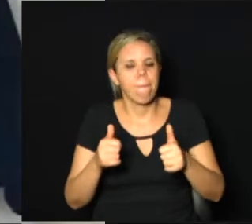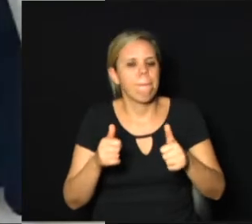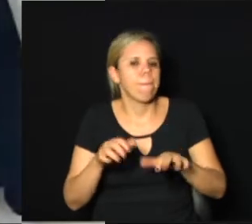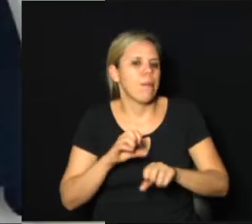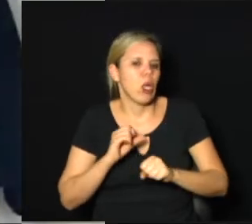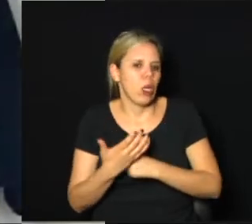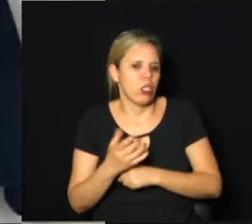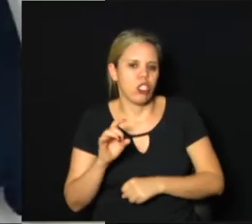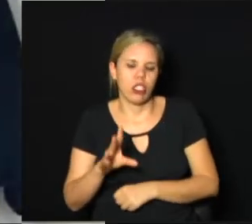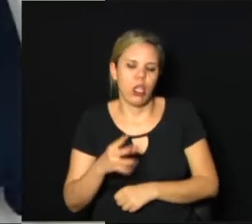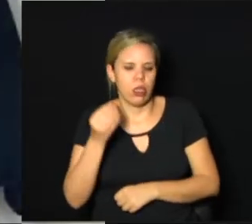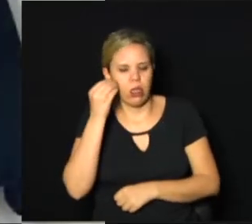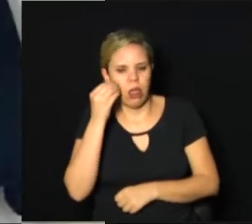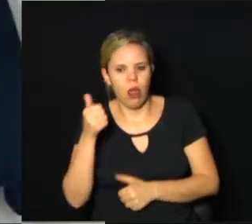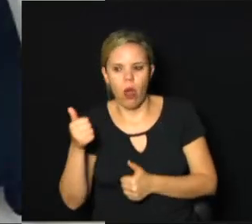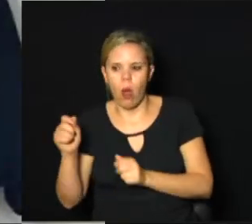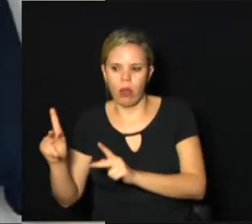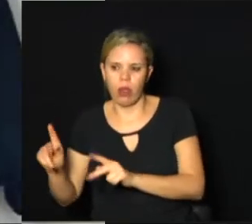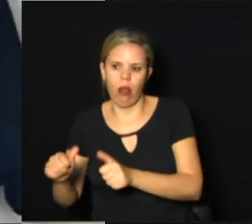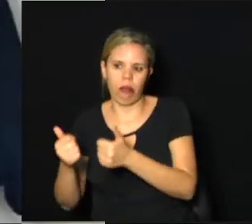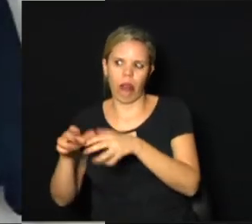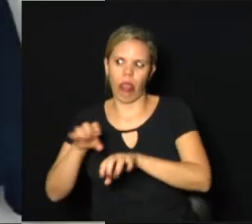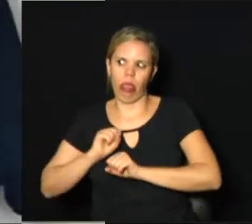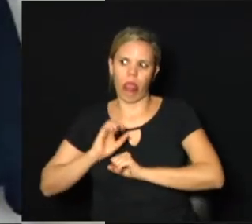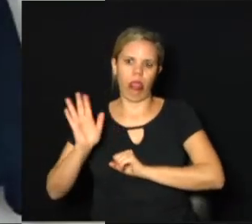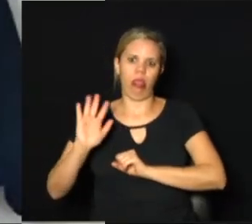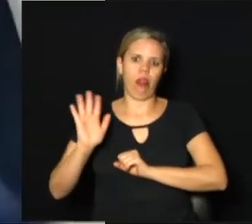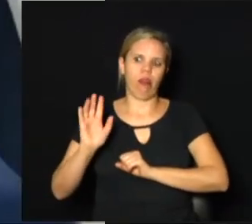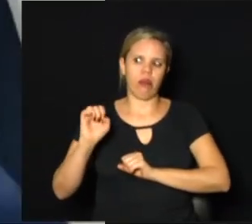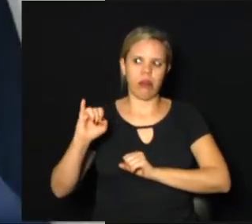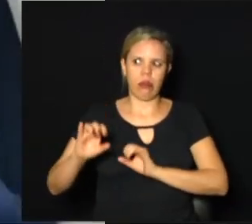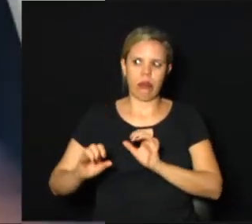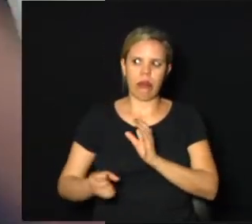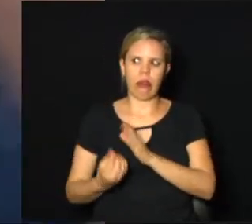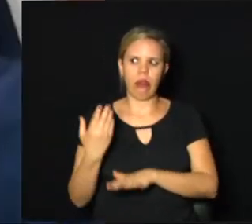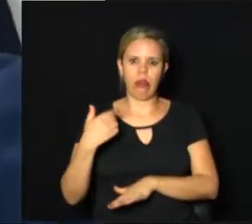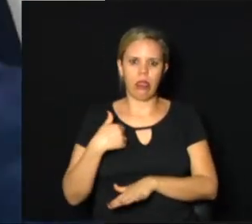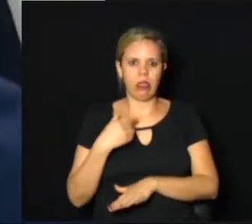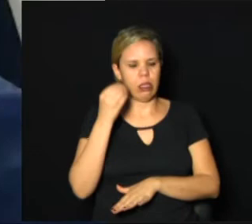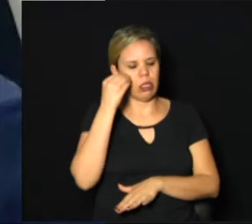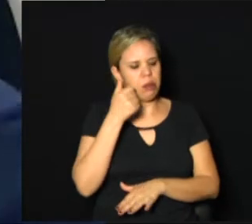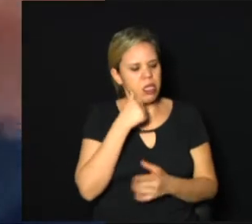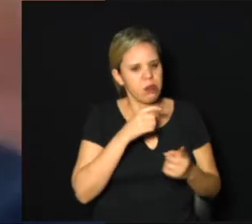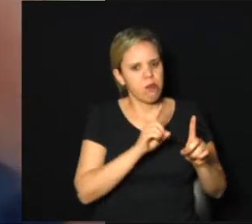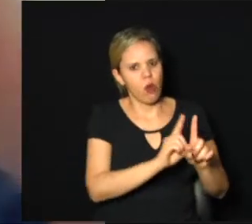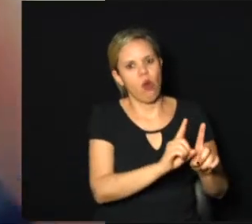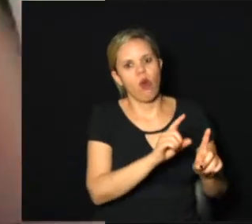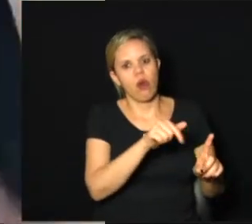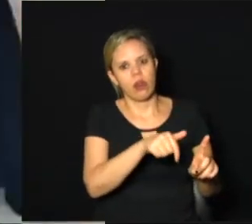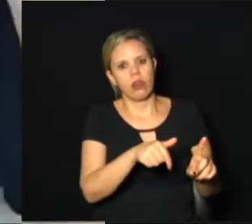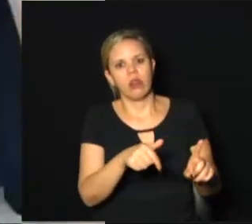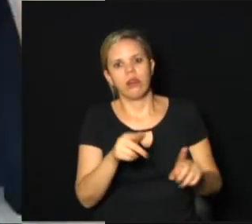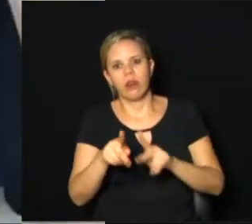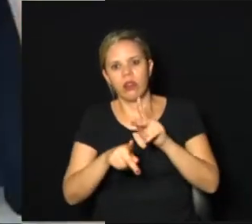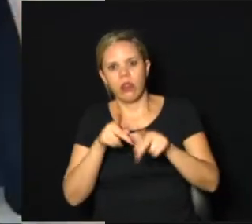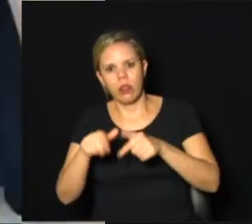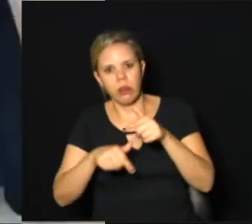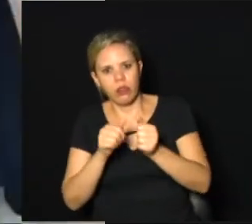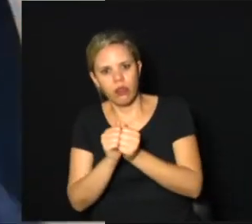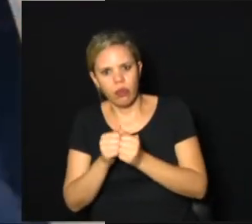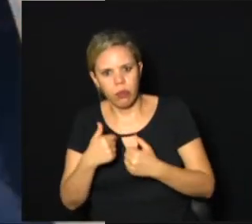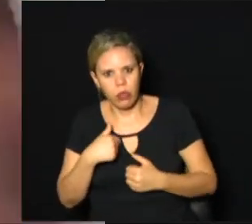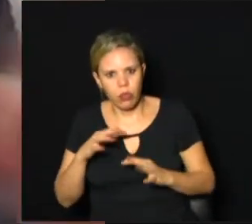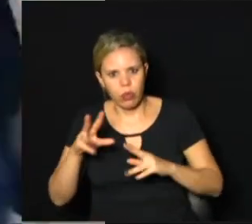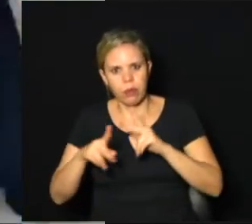que só eu testo e legal, dei positivo, não. Se eu dou positivo, tem que testar a minha esposa, tem que testar as pessoas que trabalham